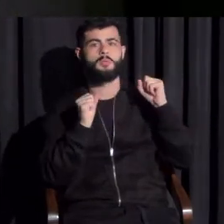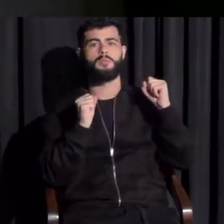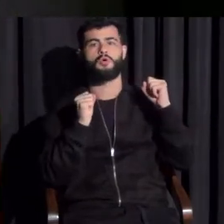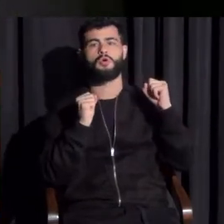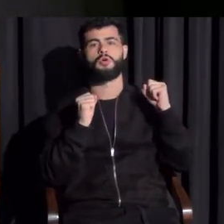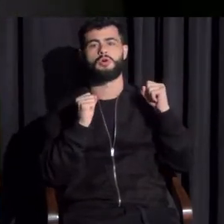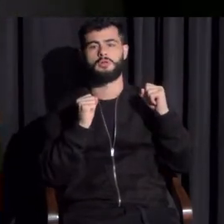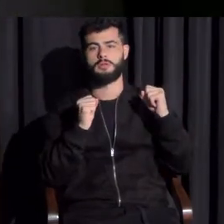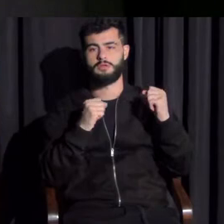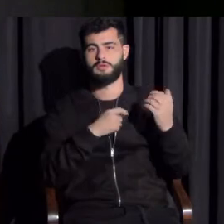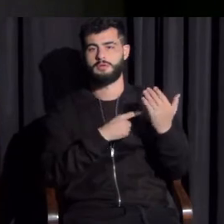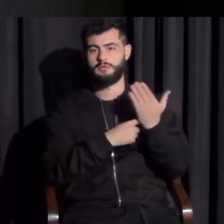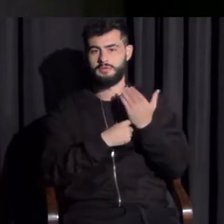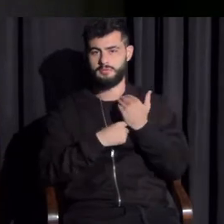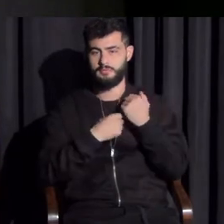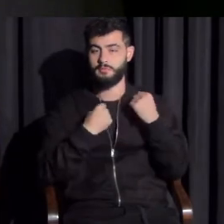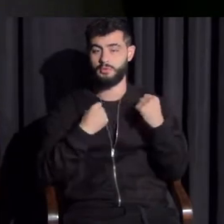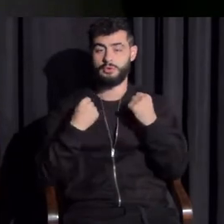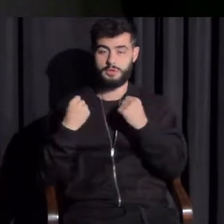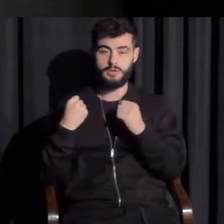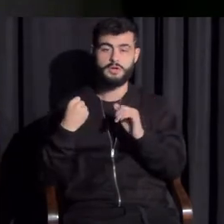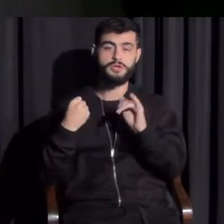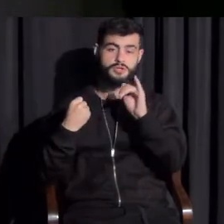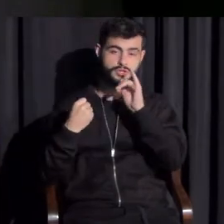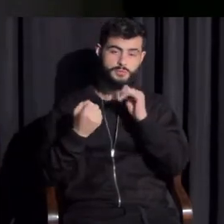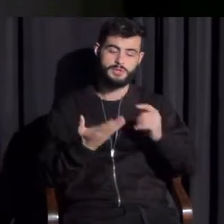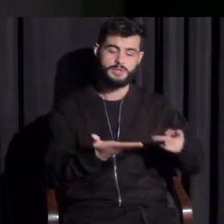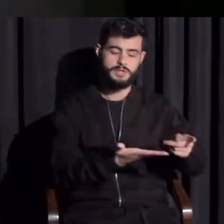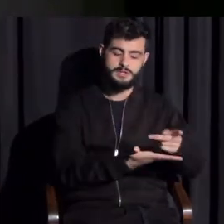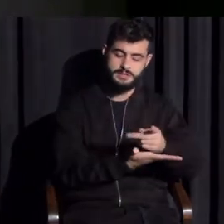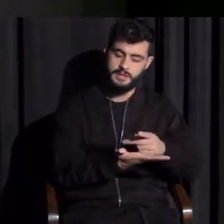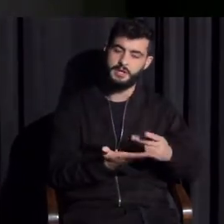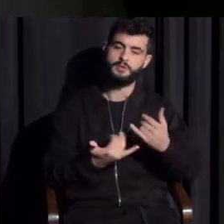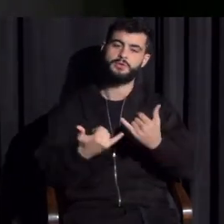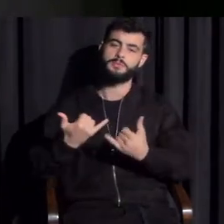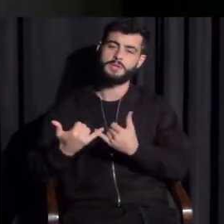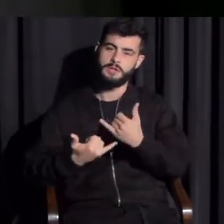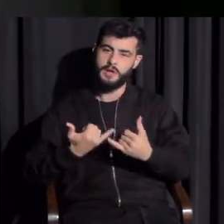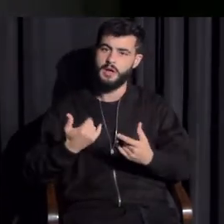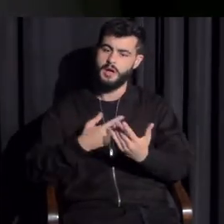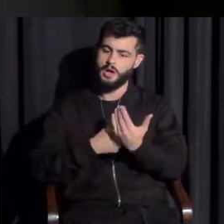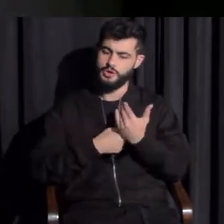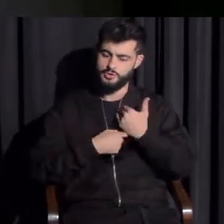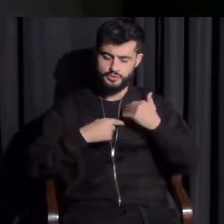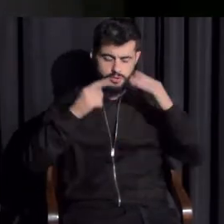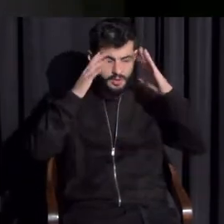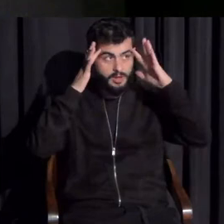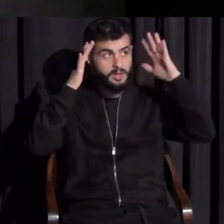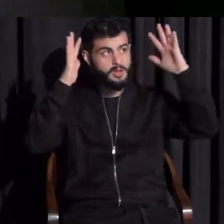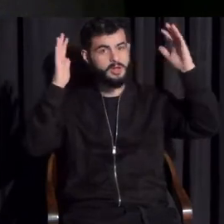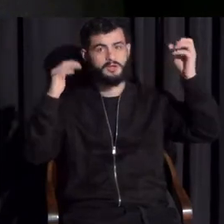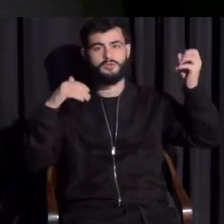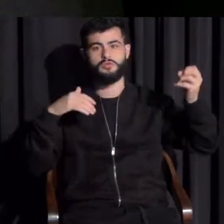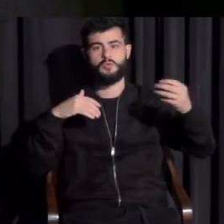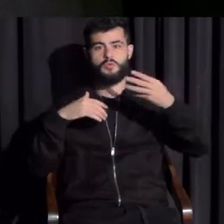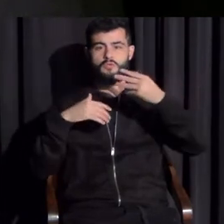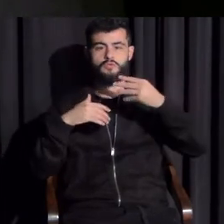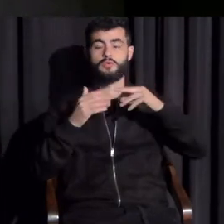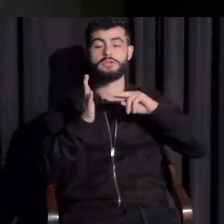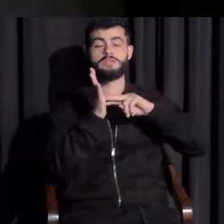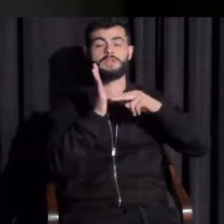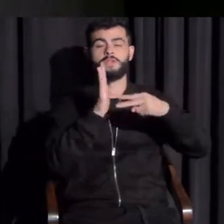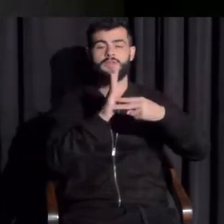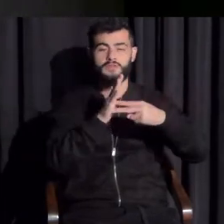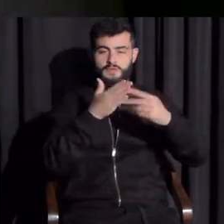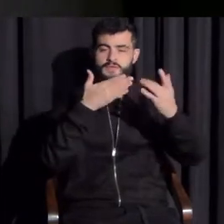trazendo aqui, que é o desenho e o brincar, na construção de novos imaginários e nos significados e significantes da sua